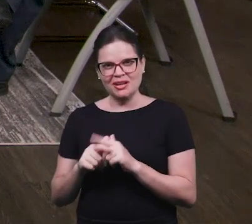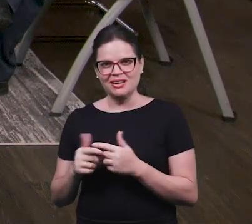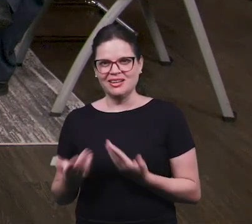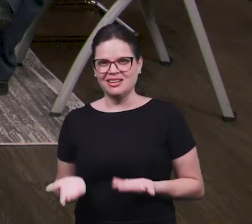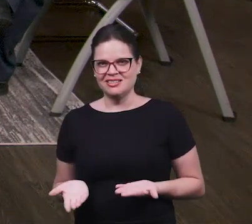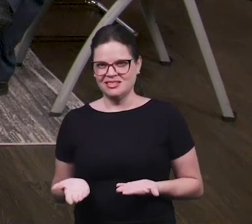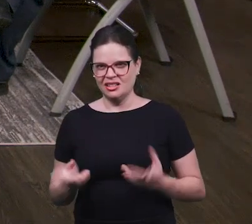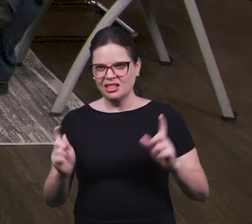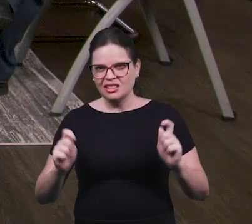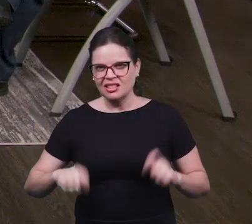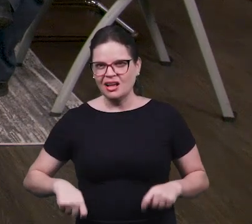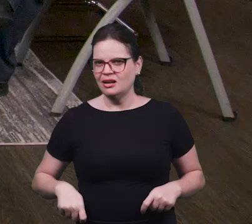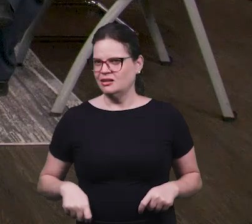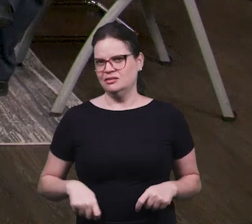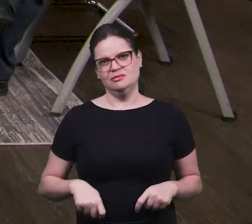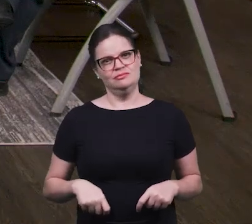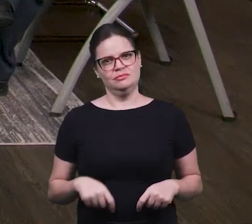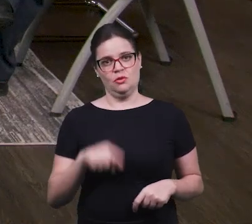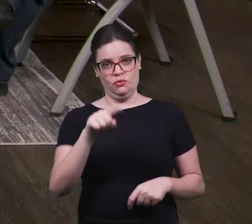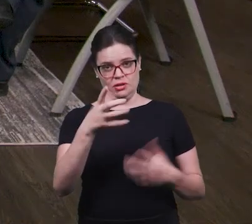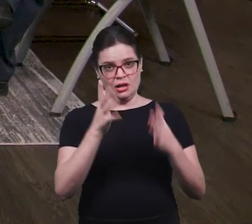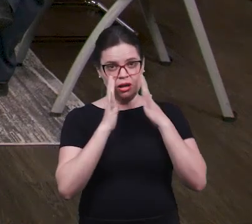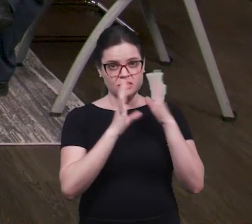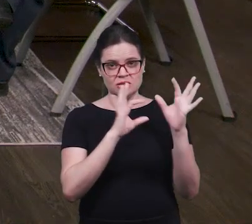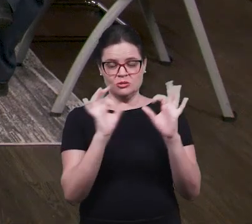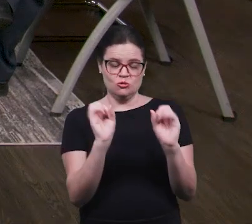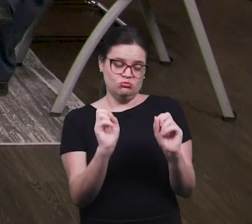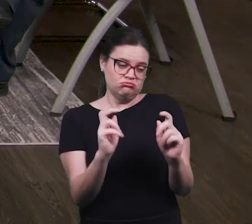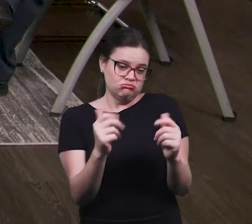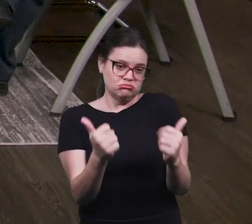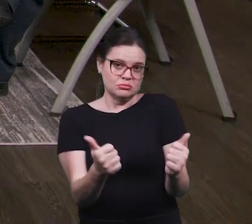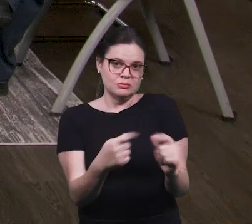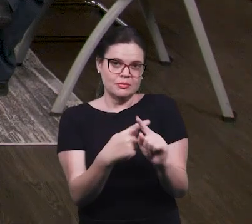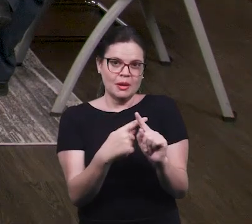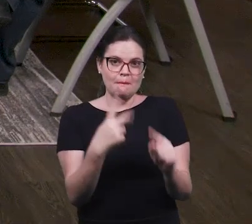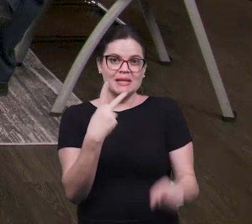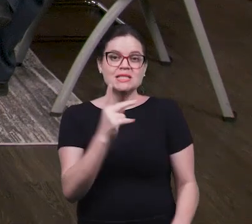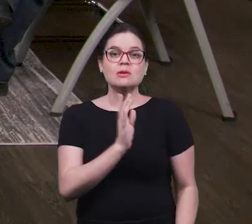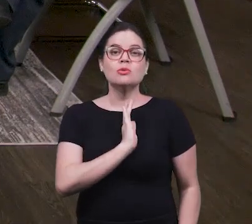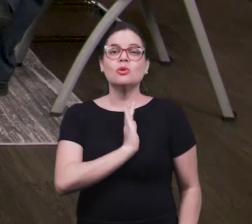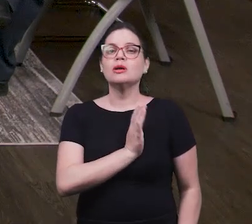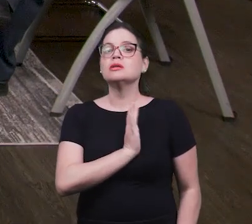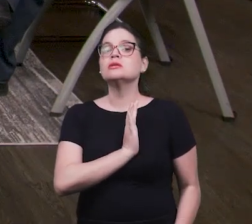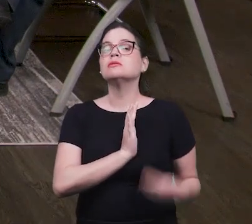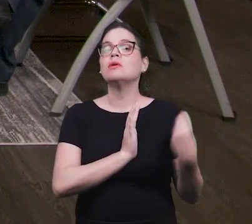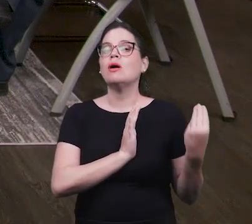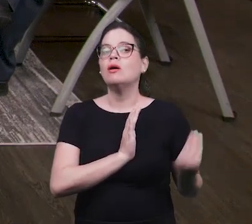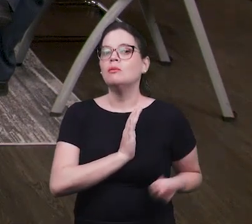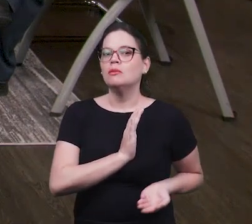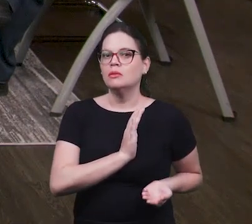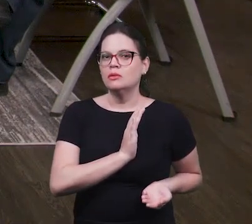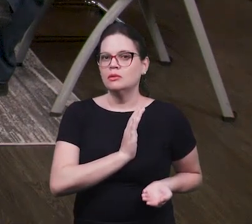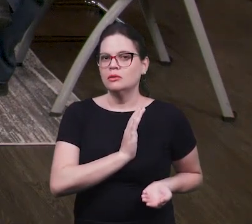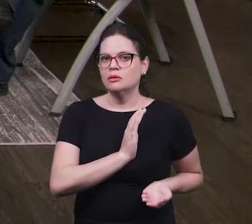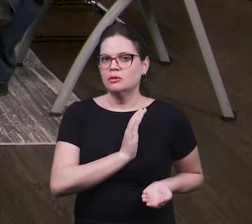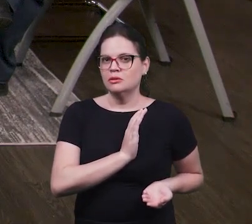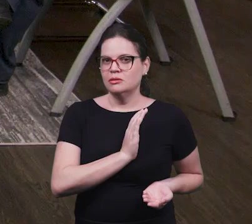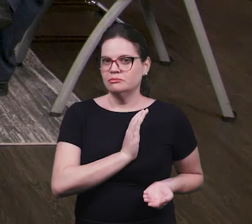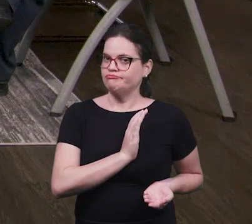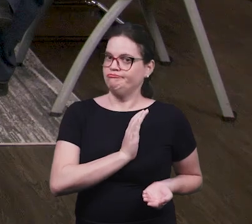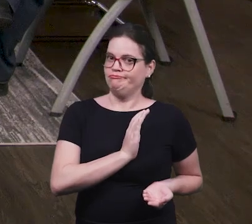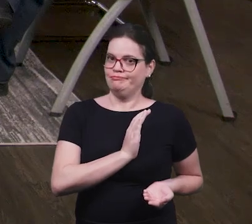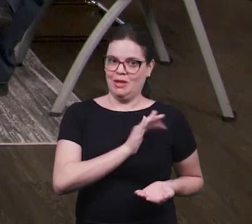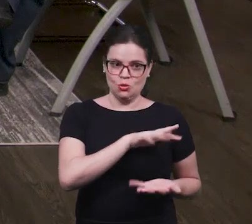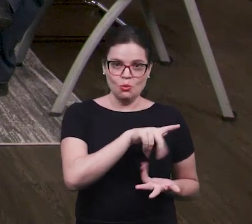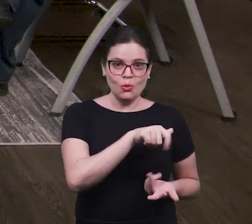nisso. Não põe. Pode até assistir, mas seu coração não é disso. Não é do